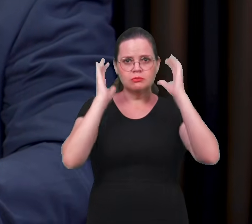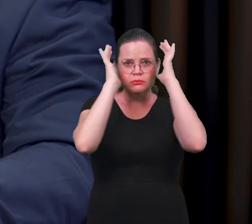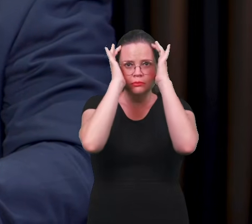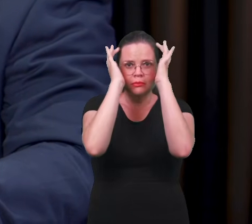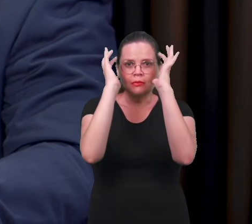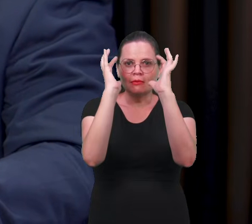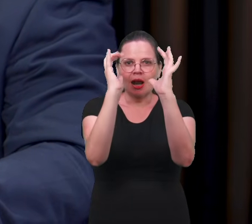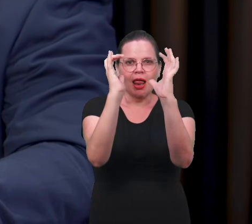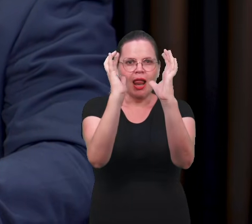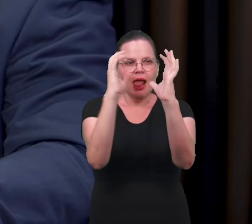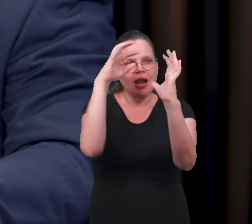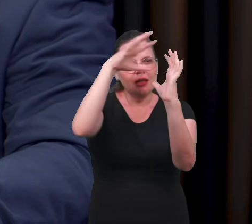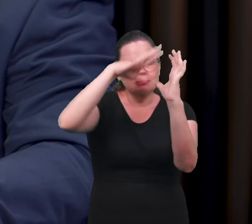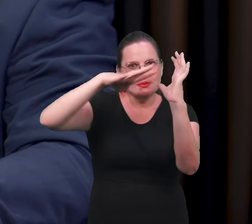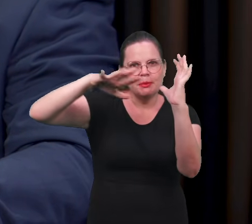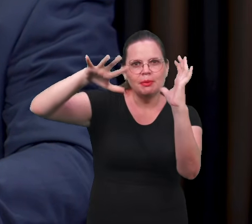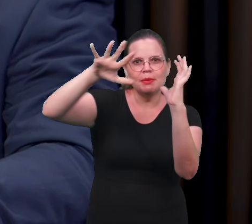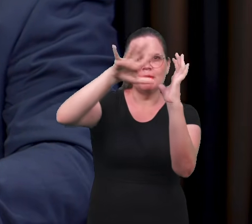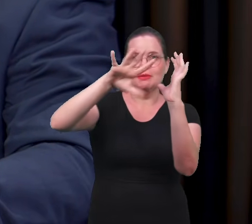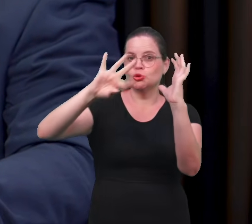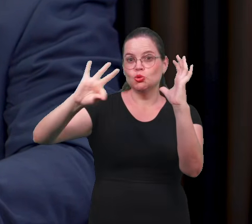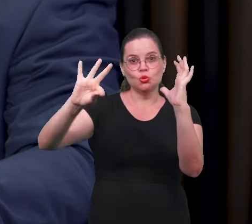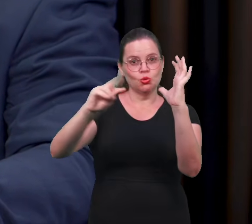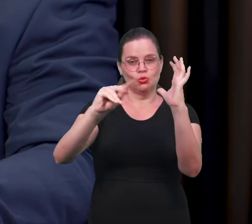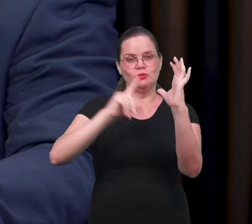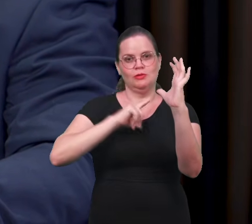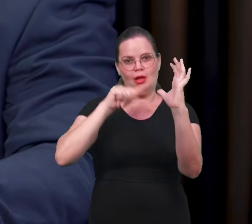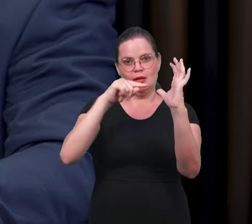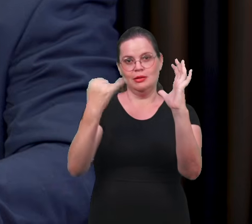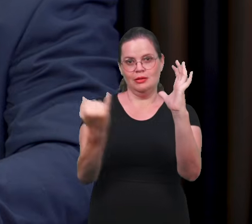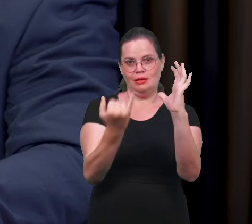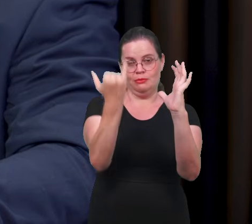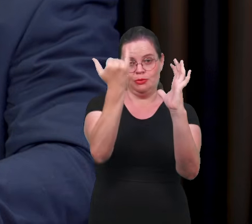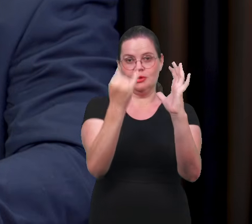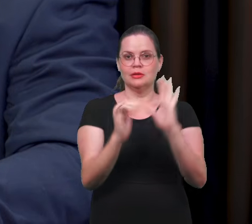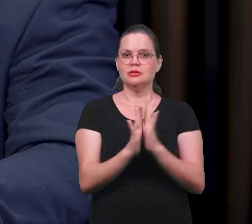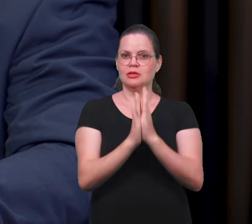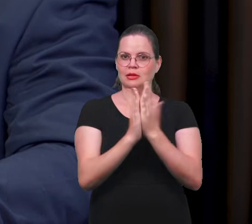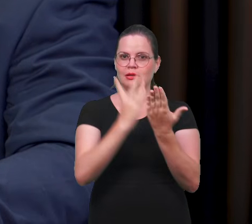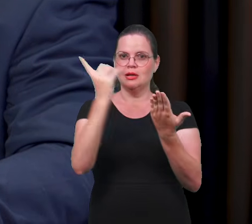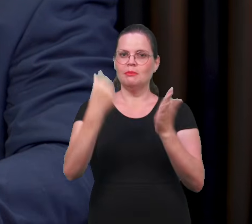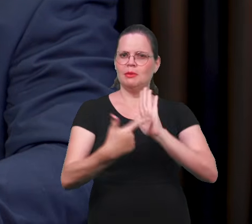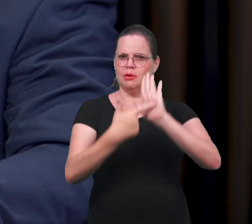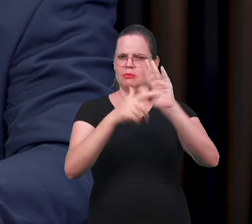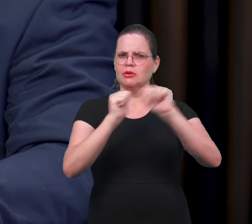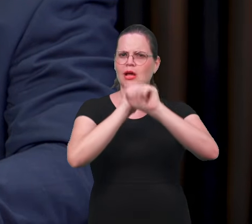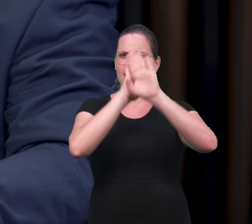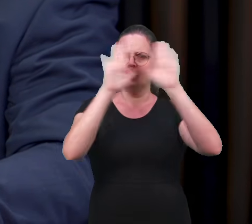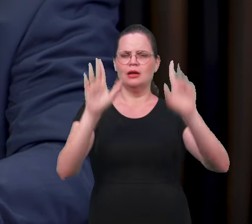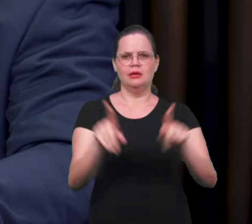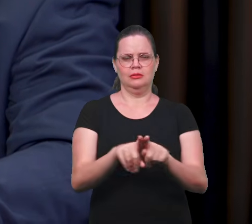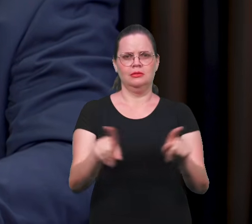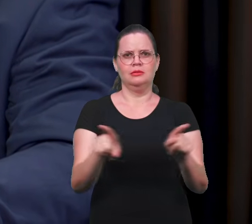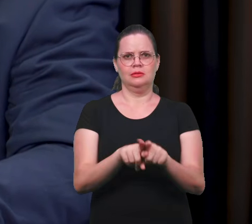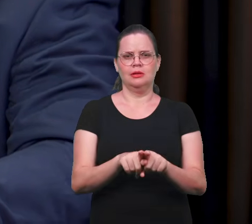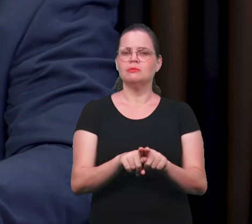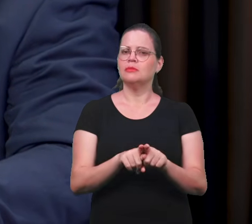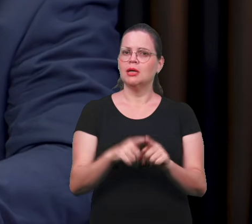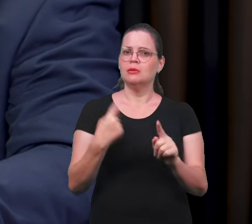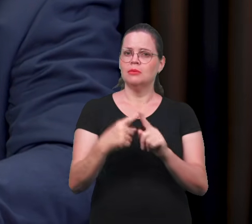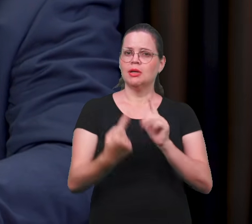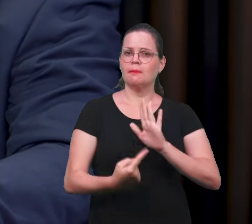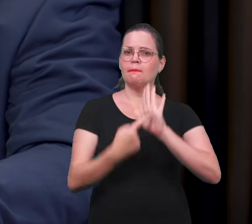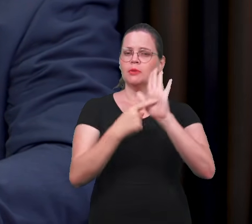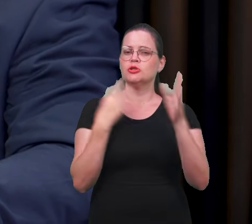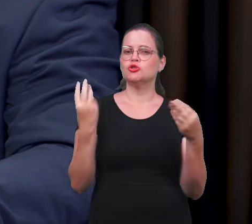muito relevante e a palavra ela aborda isso também de uma maneira muito